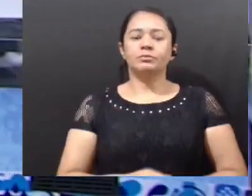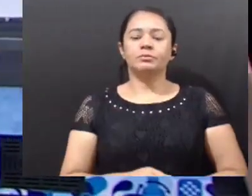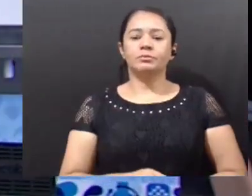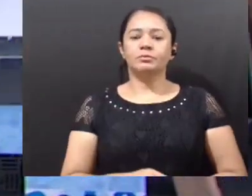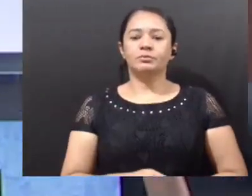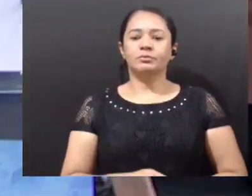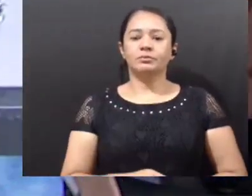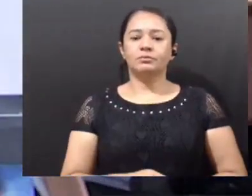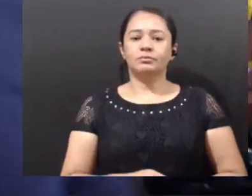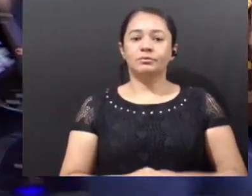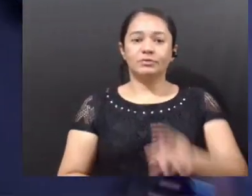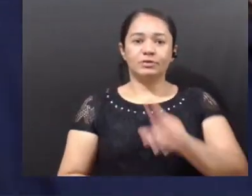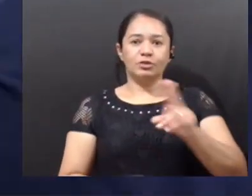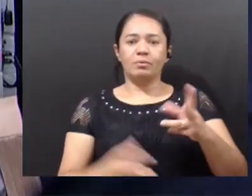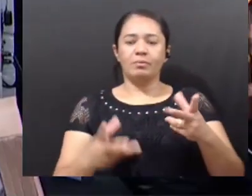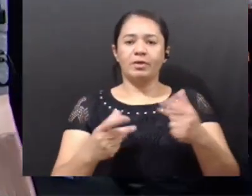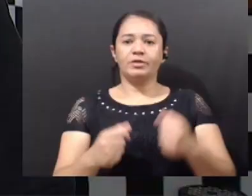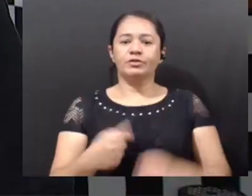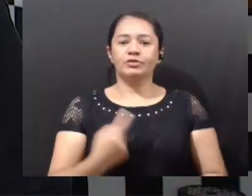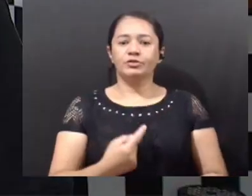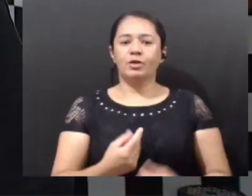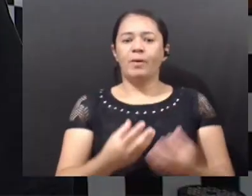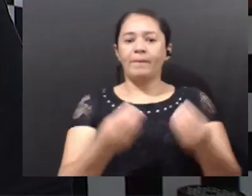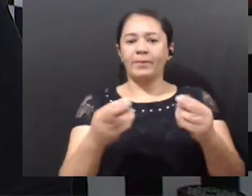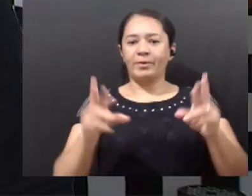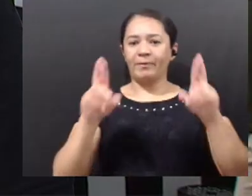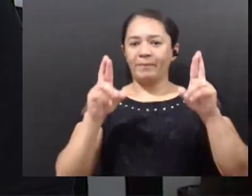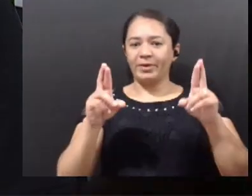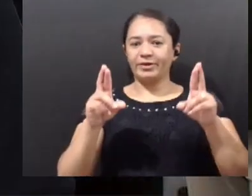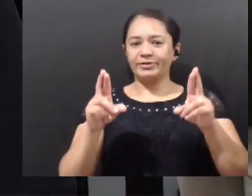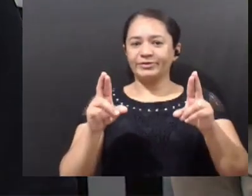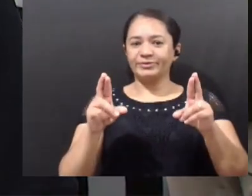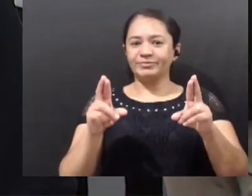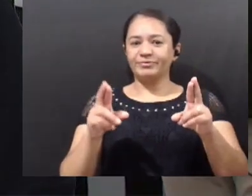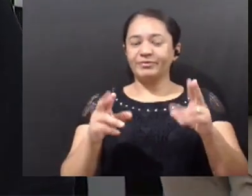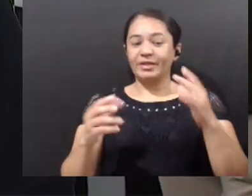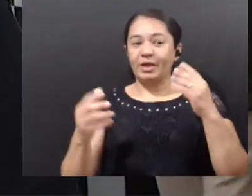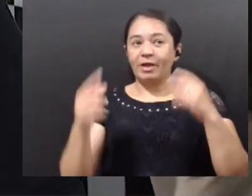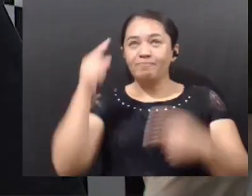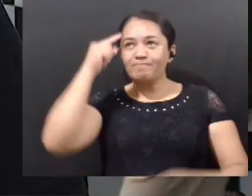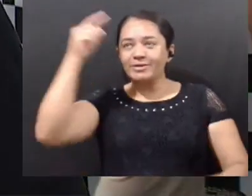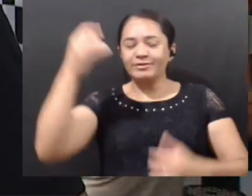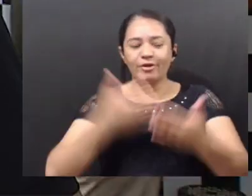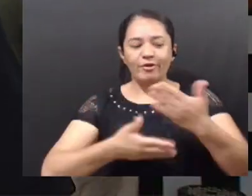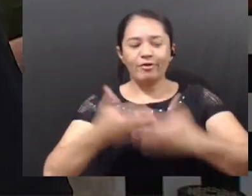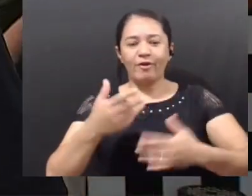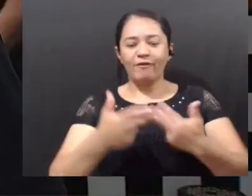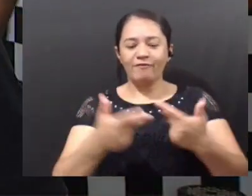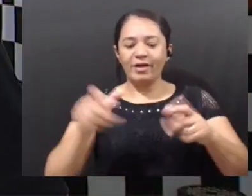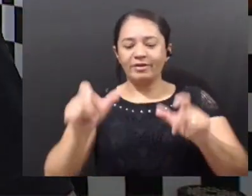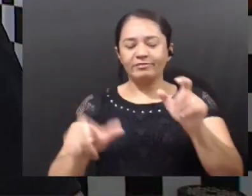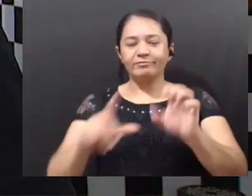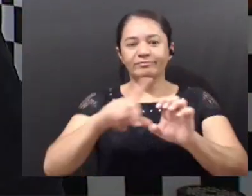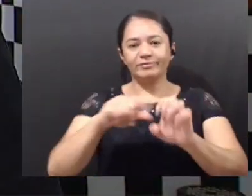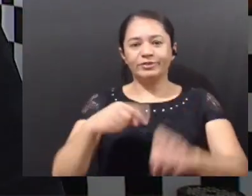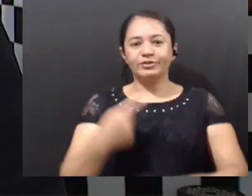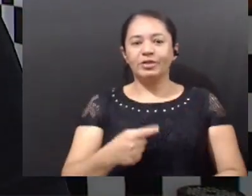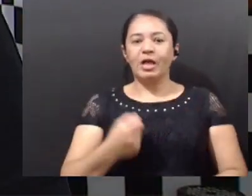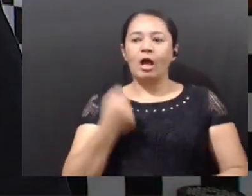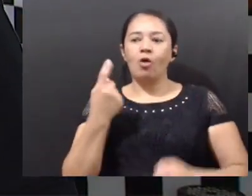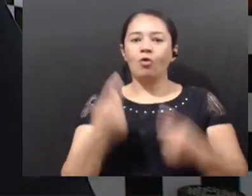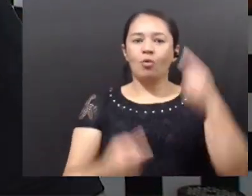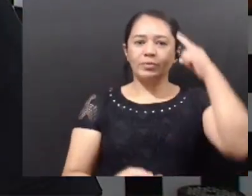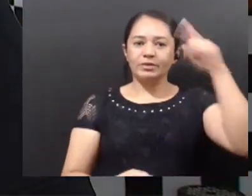aqui, então a gente está com bastante expectativa de trocar muitas ideias, vários empreendedores e a gente também tem algumas ideias no nosso setor de aparelho